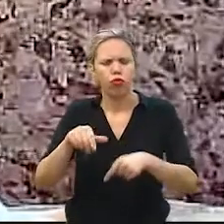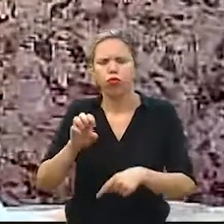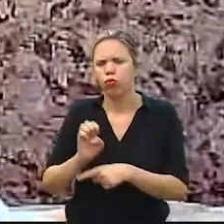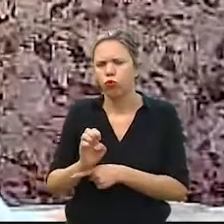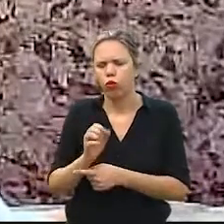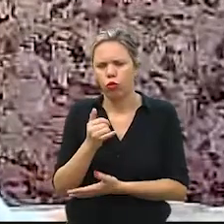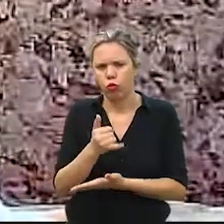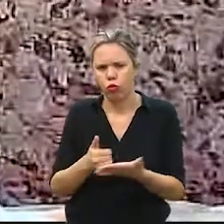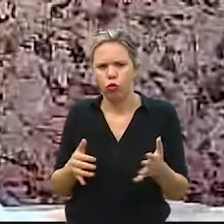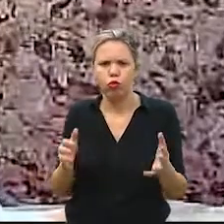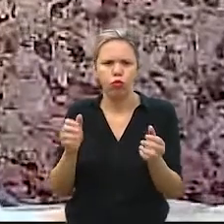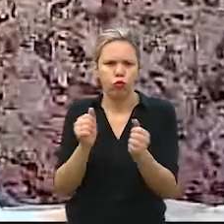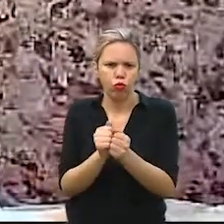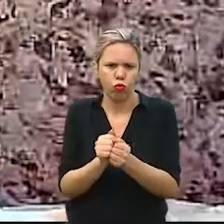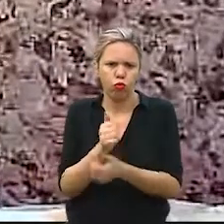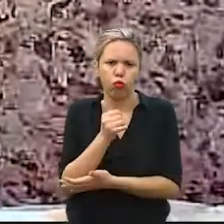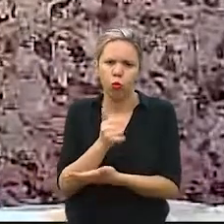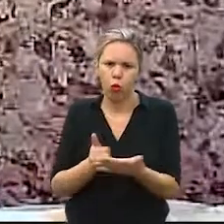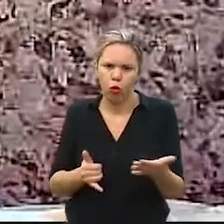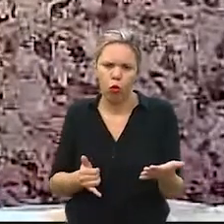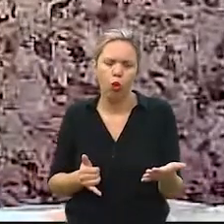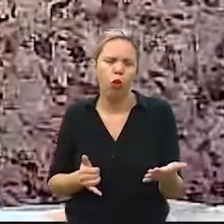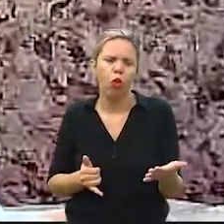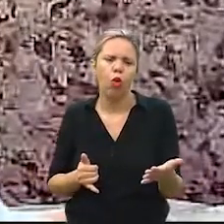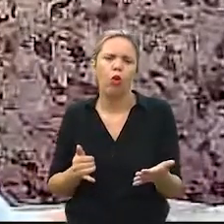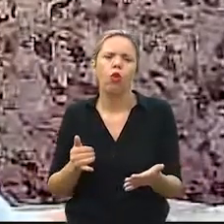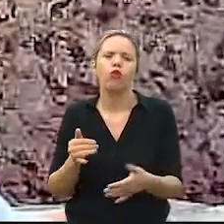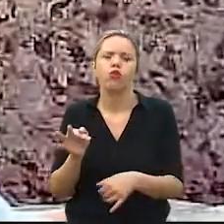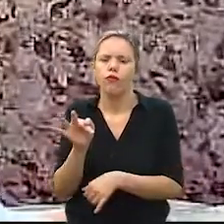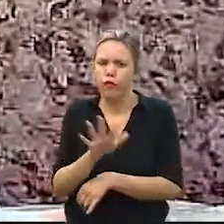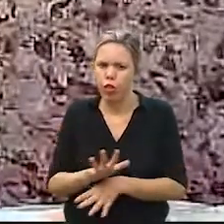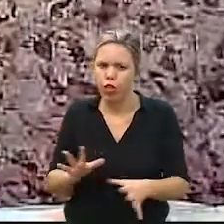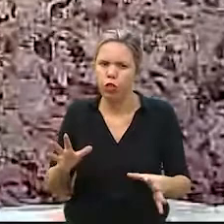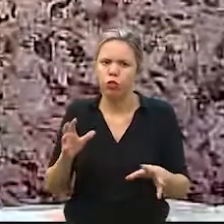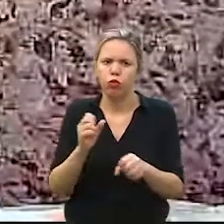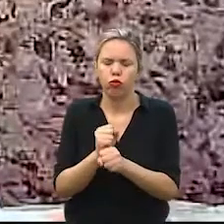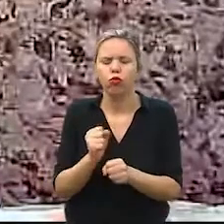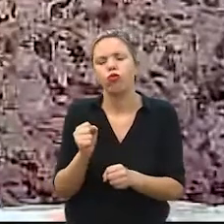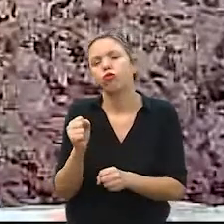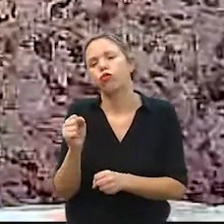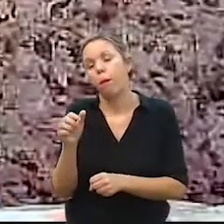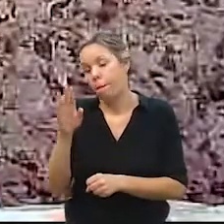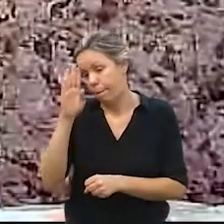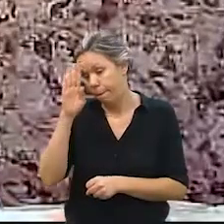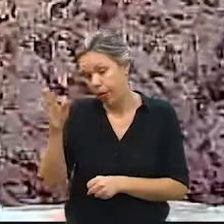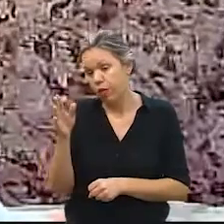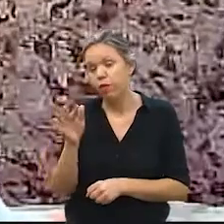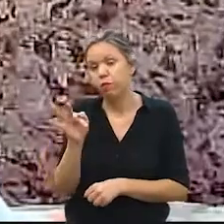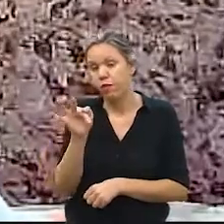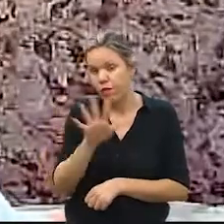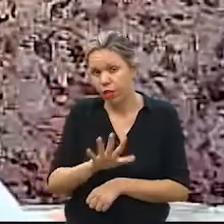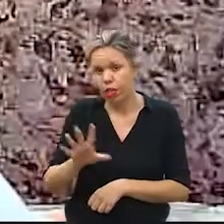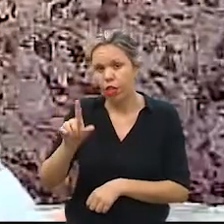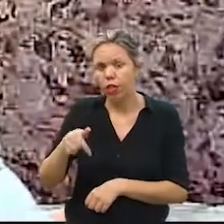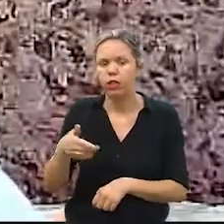estaduais, junto com os federais, tá? O federal principal é o Fundo de Participação dos